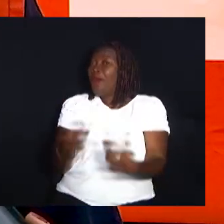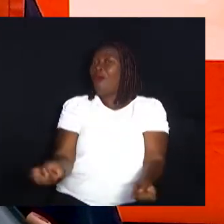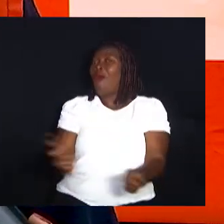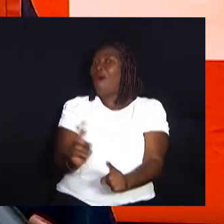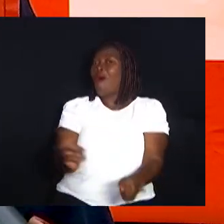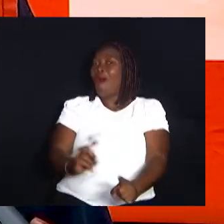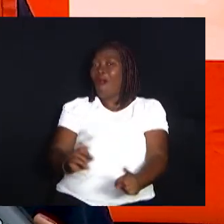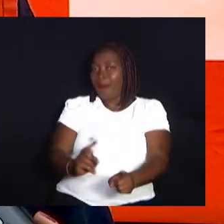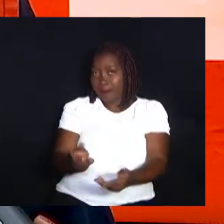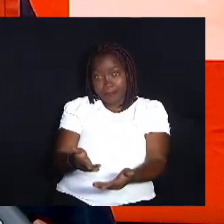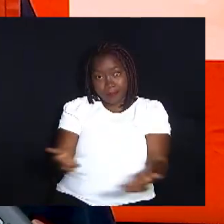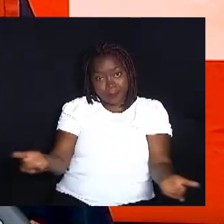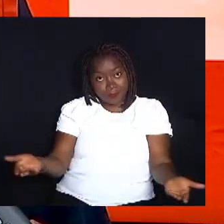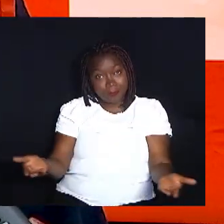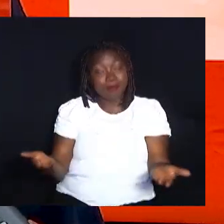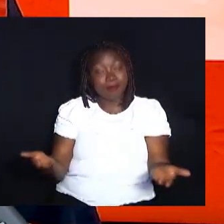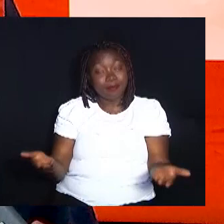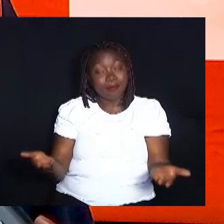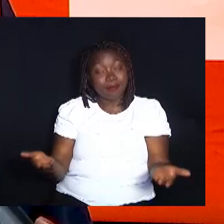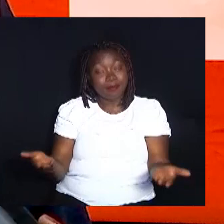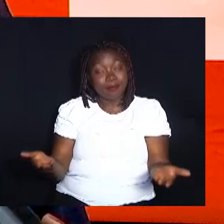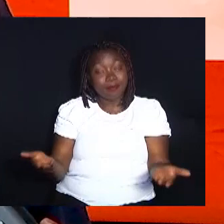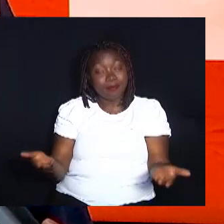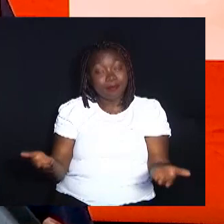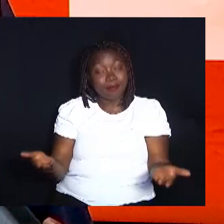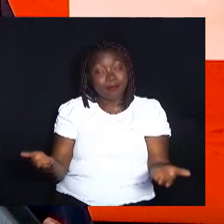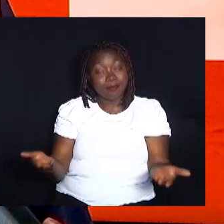acatem porque nós estamos observando muita resistência disso